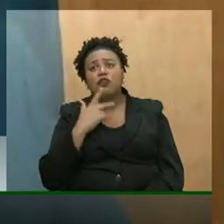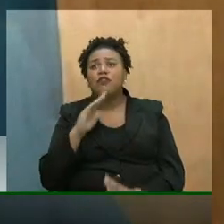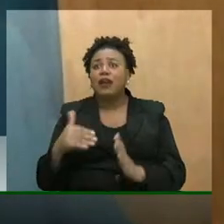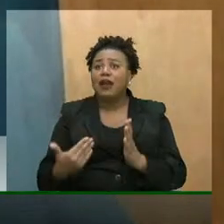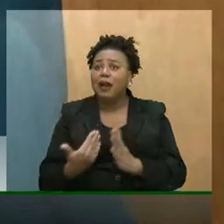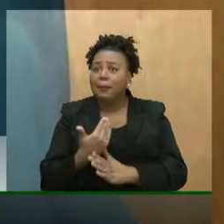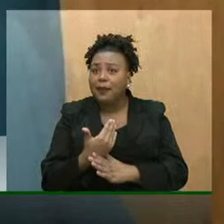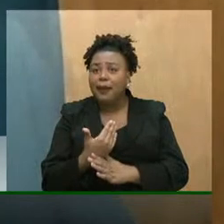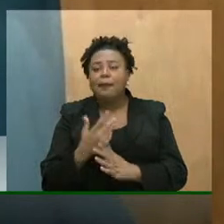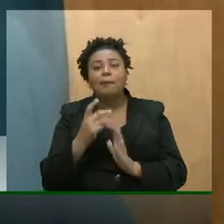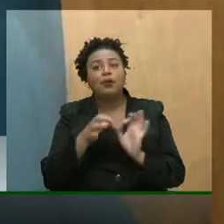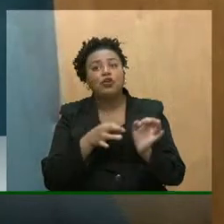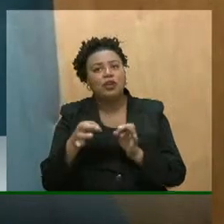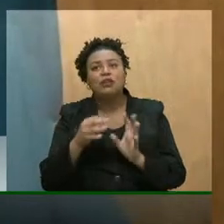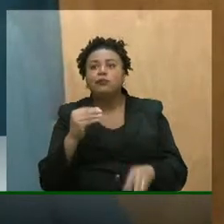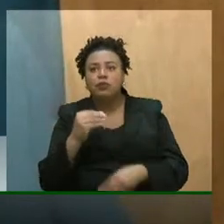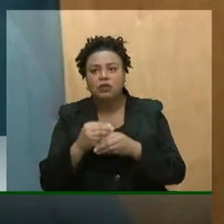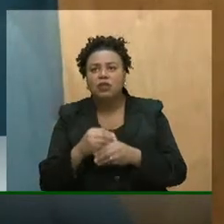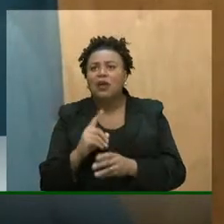projeto contemplando isso e não mandou.